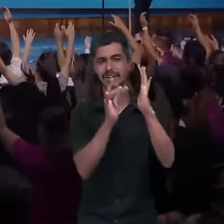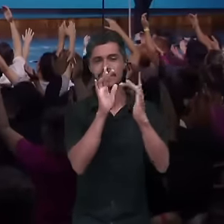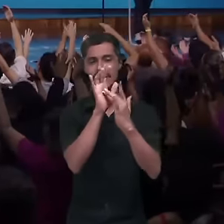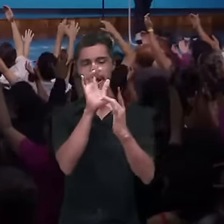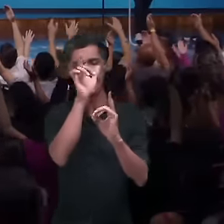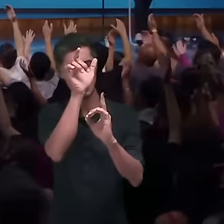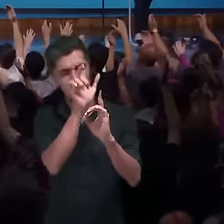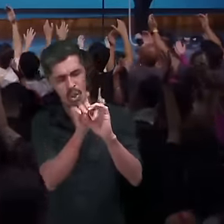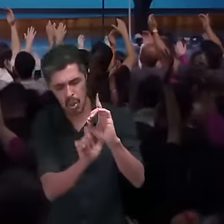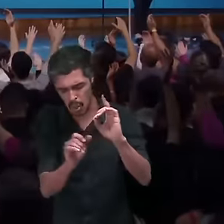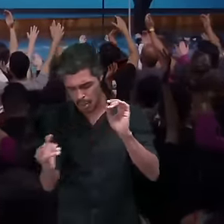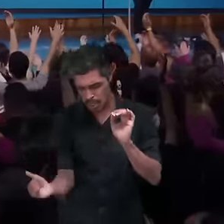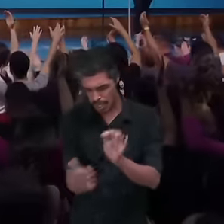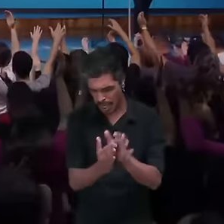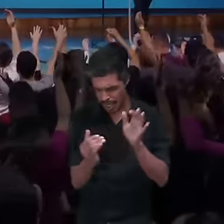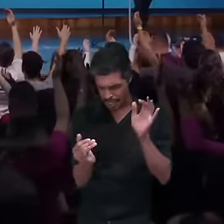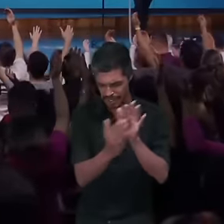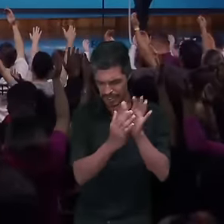Jesus e o